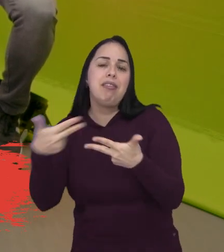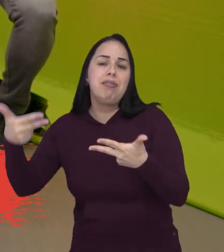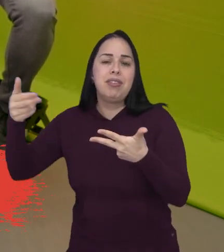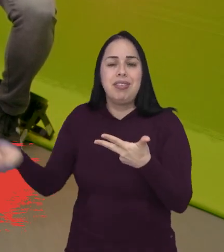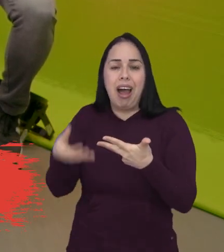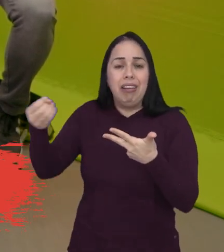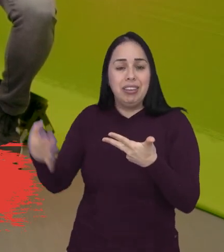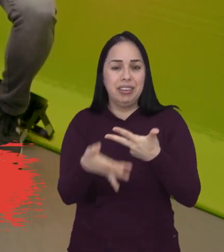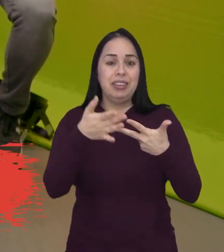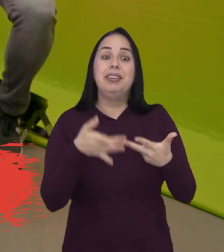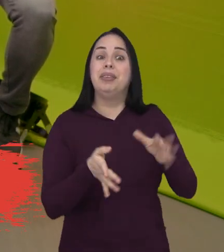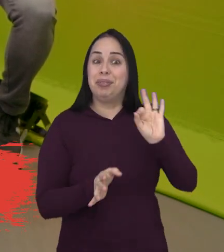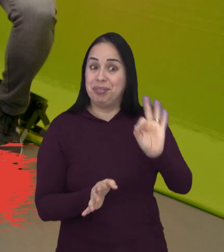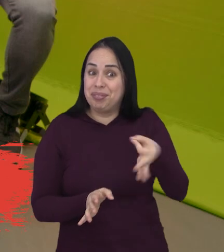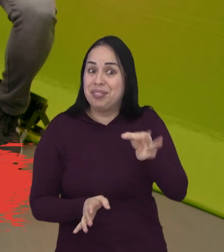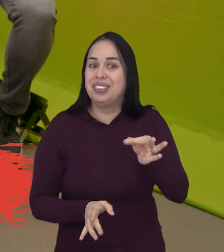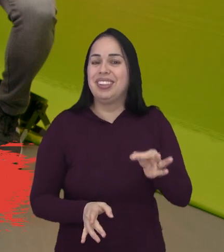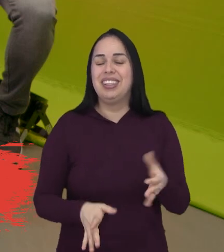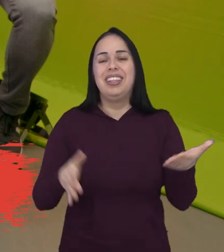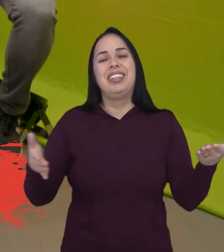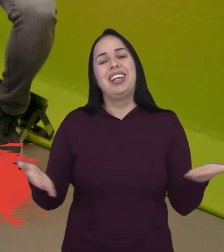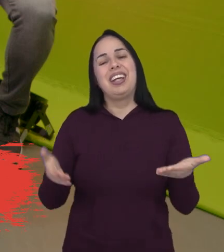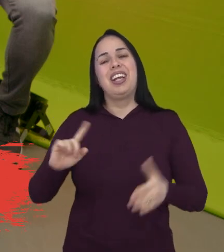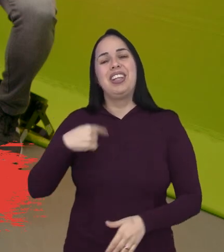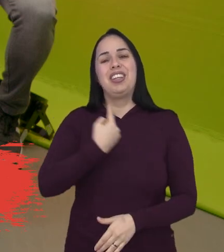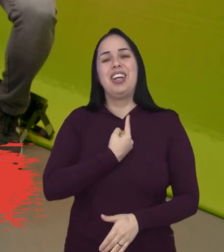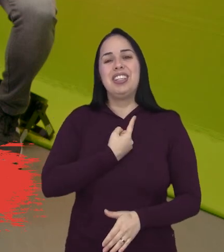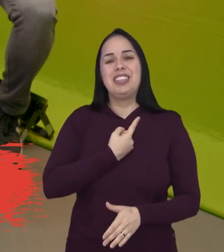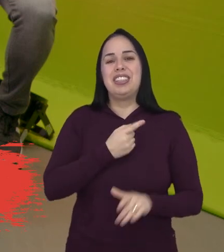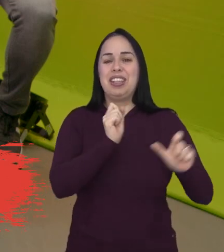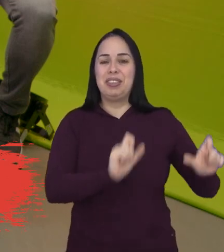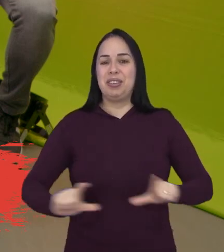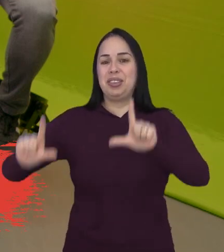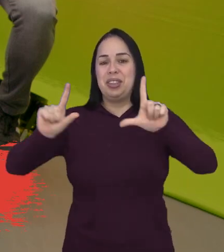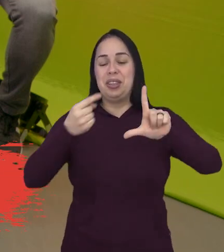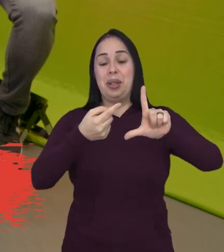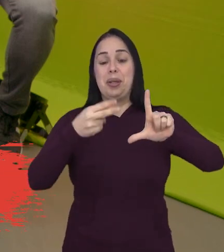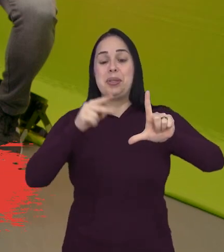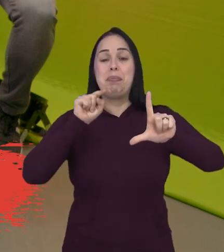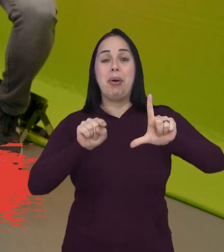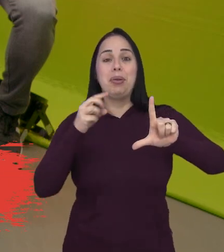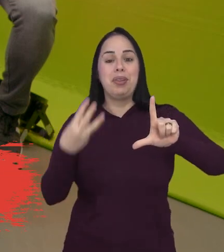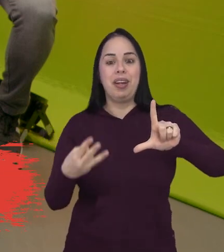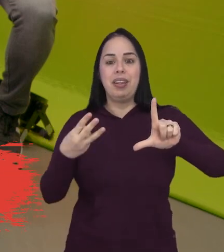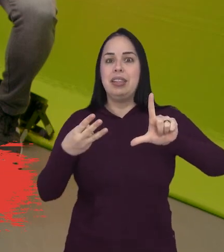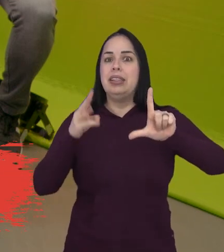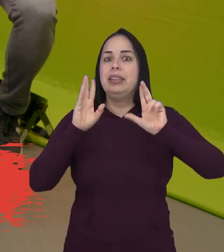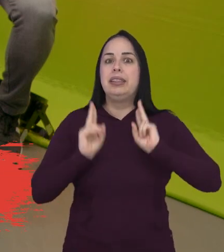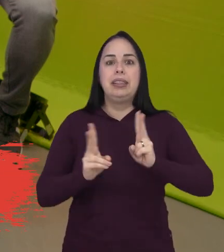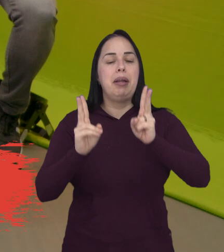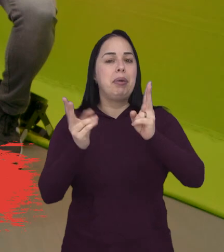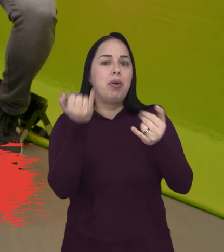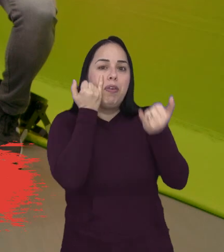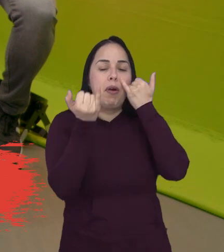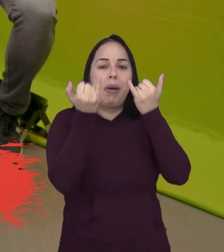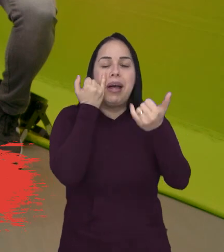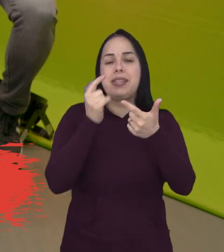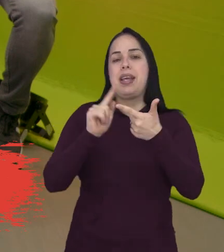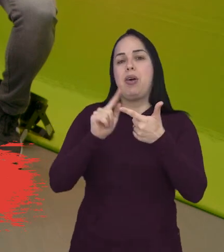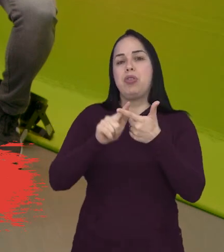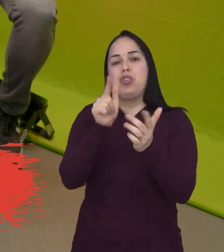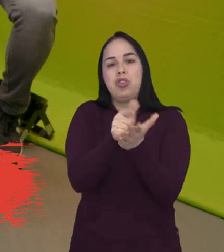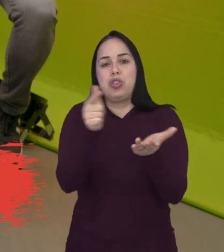emissora, é ou não é? É isso, Thiago. E olha, a gente está sempre por aqui no 12.3 com uma programação completa de jornalismo,